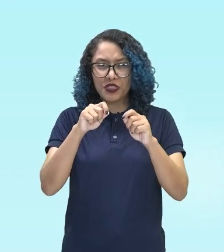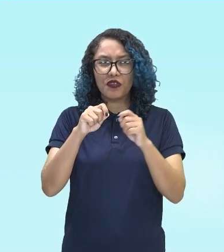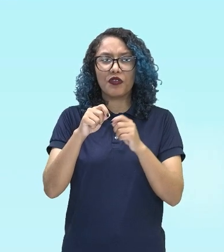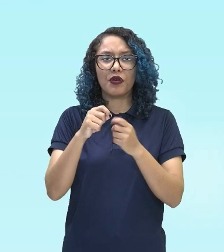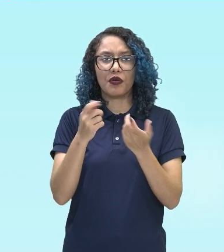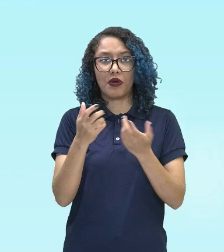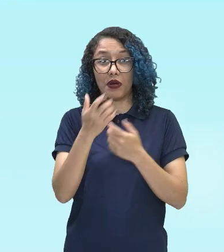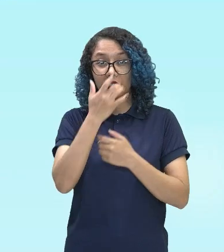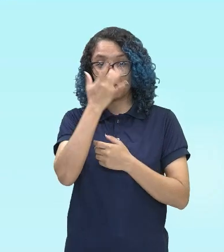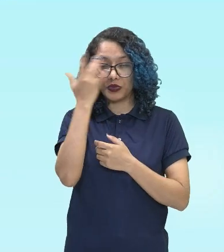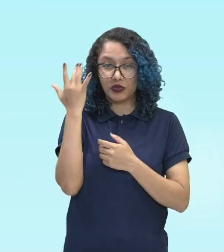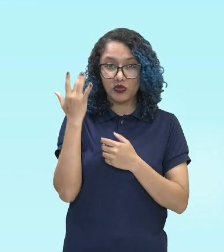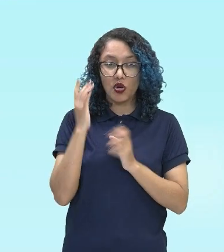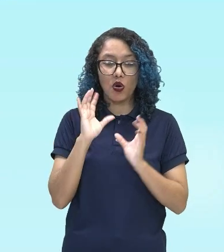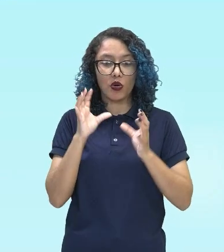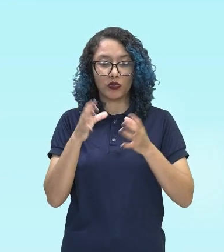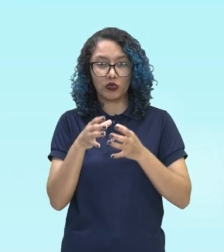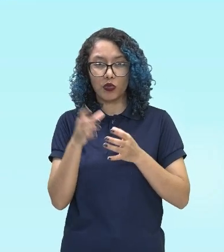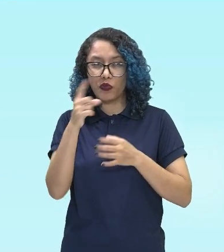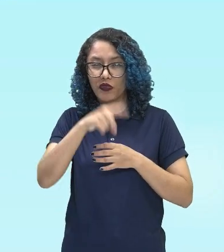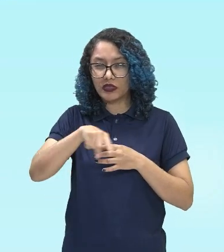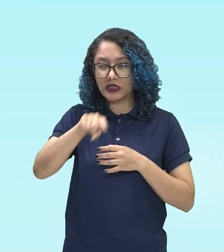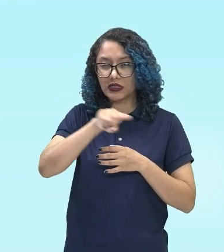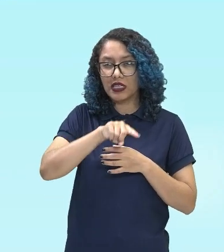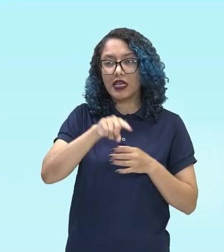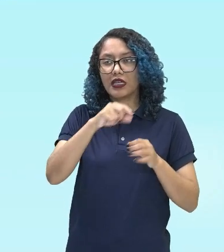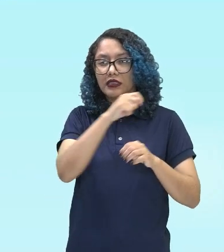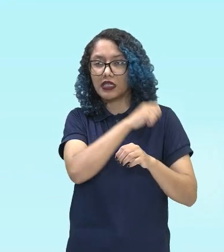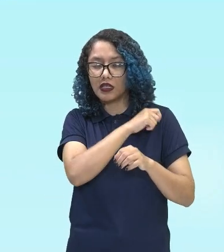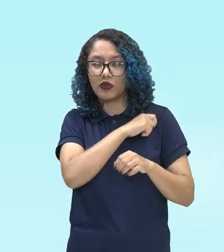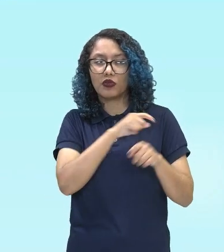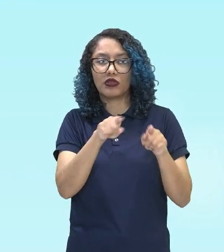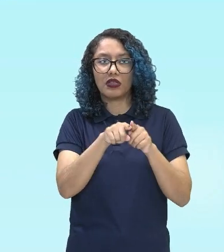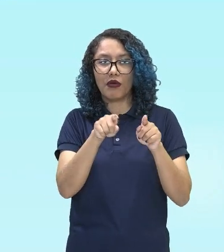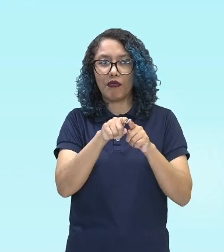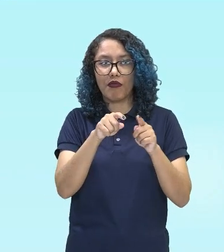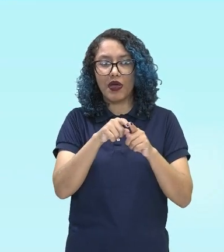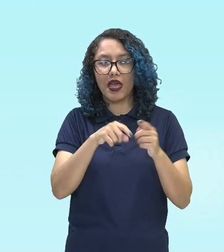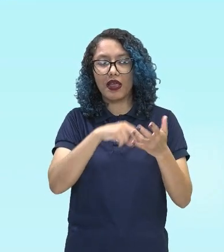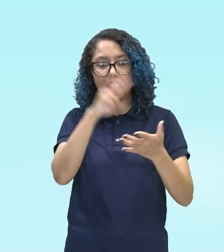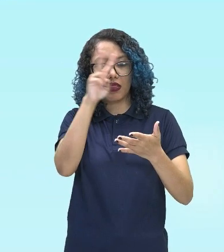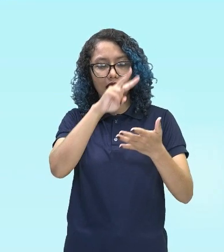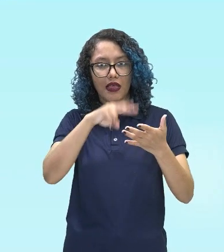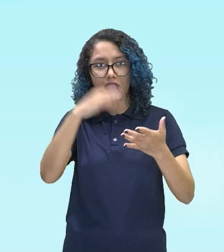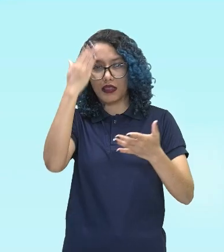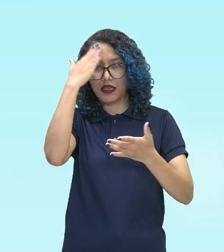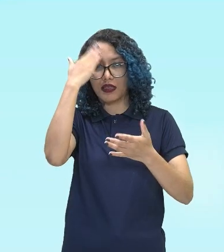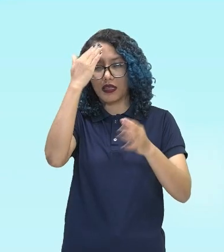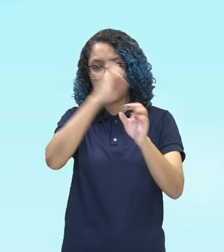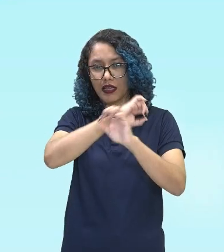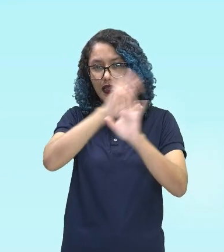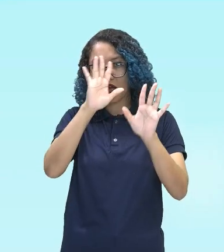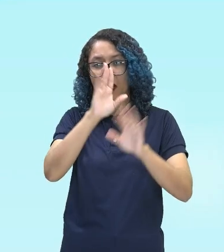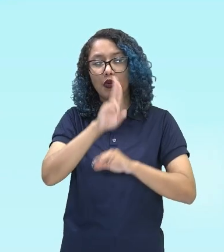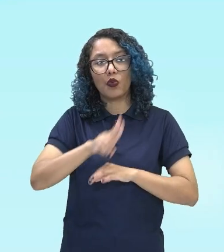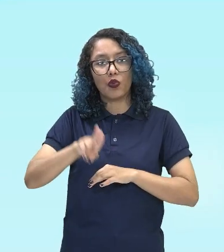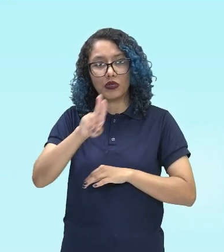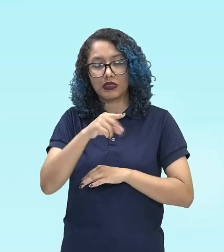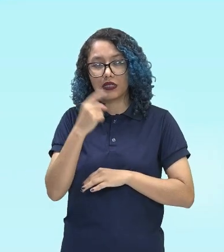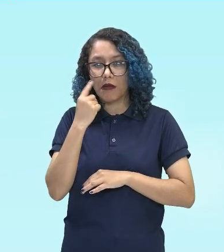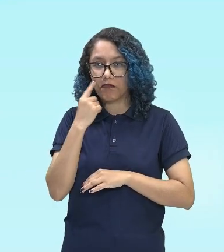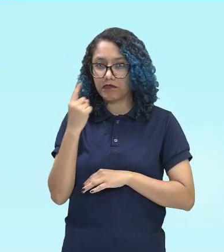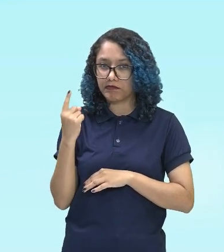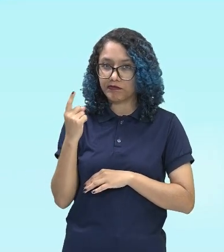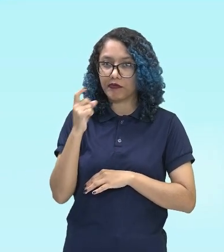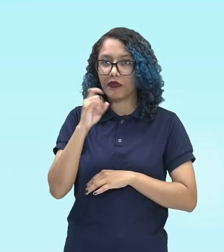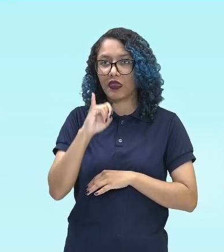grande público e para vocês, nossos alunos, a reportagem traz infográficos. Então, o que é